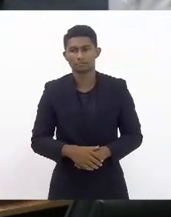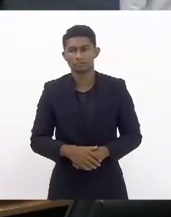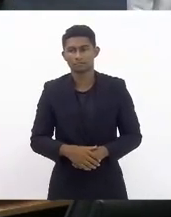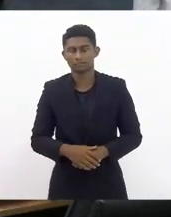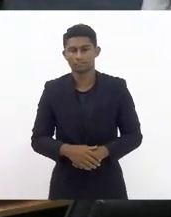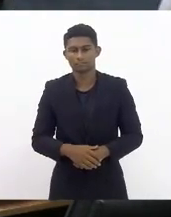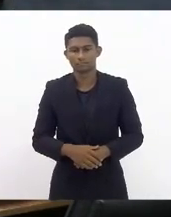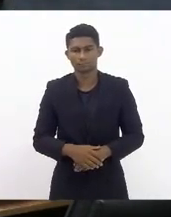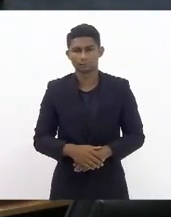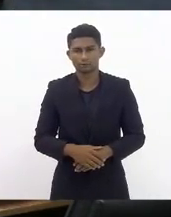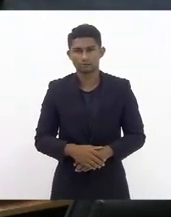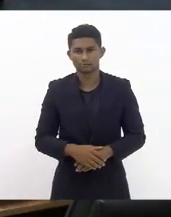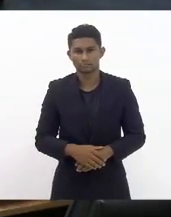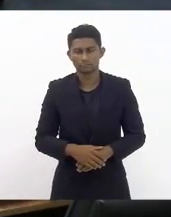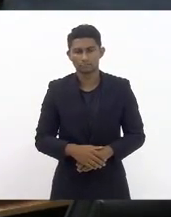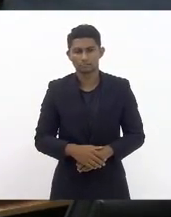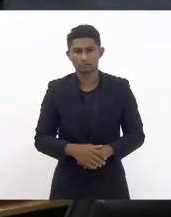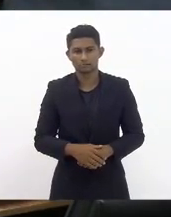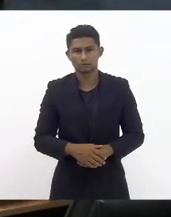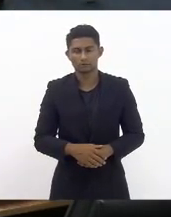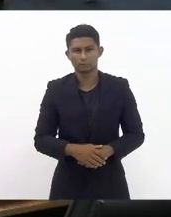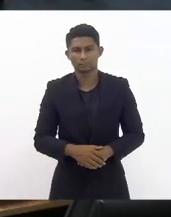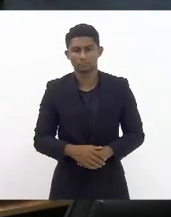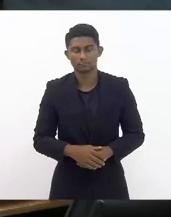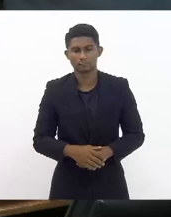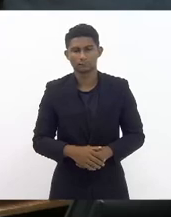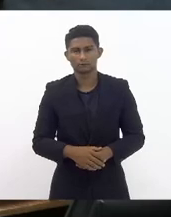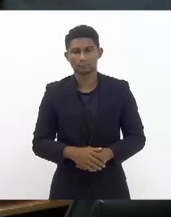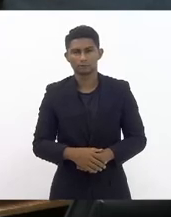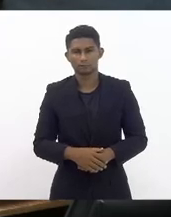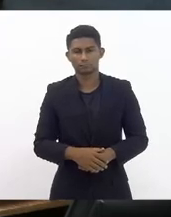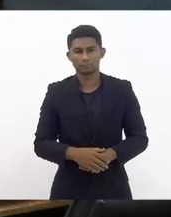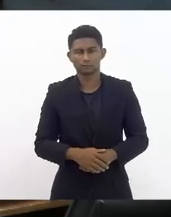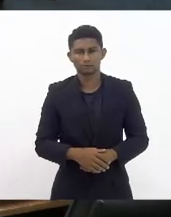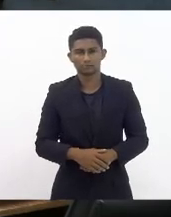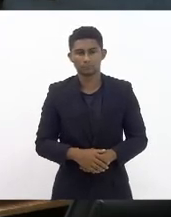Deputada Marta Rocha.